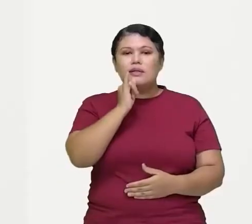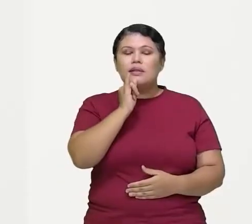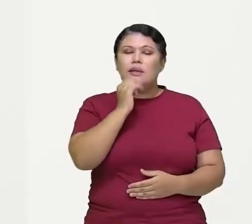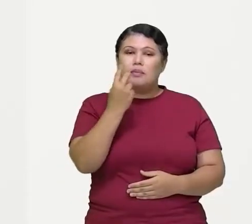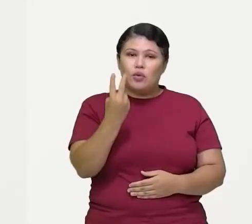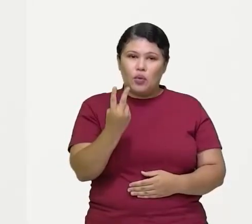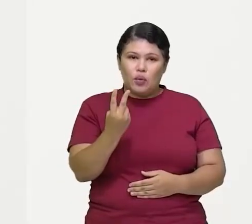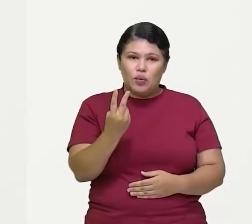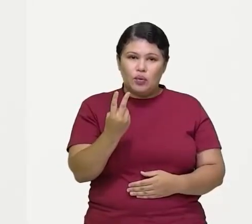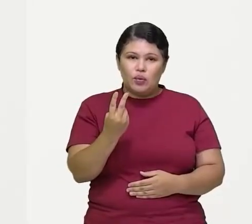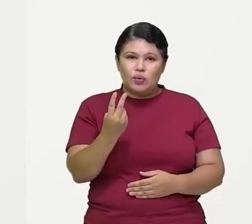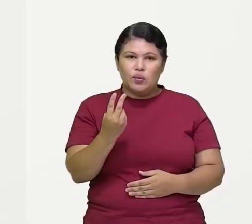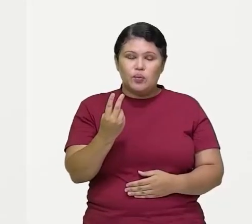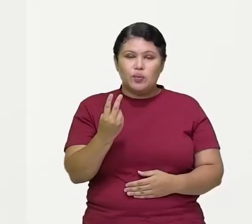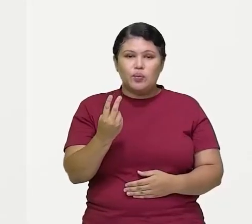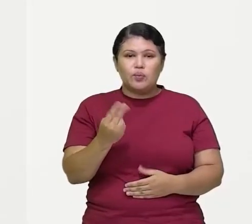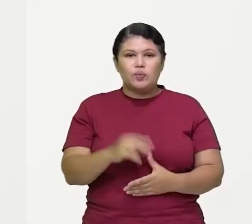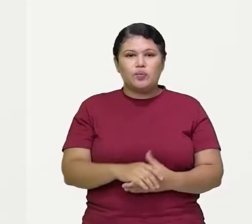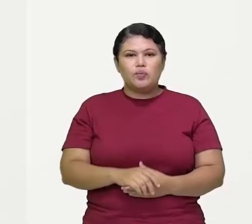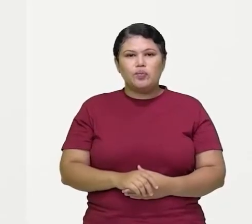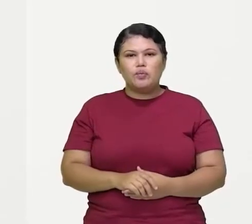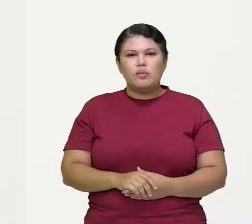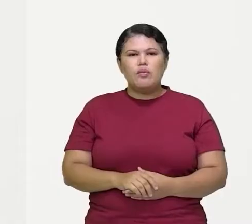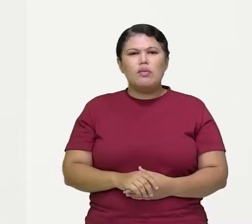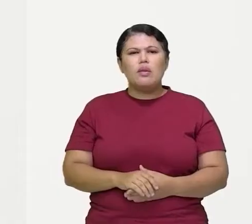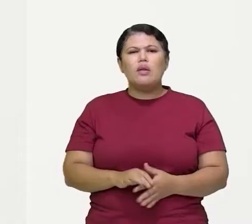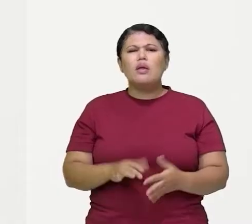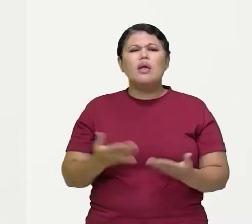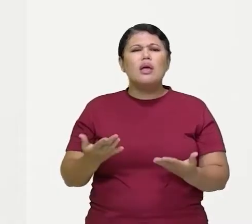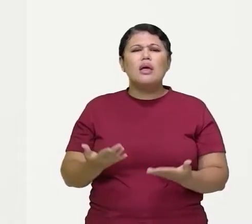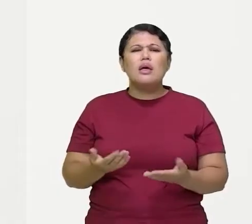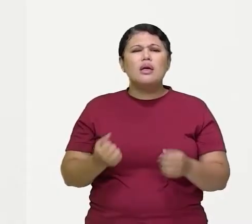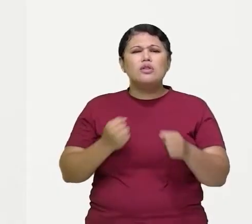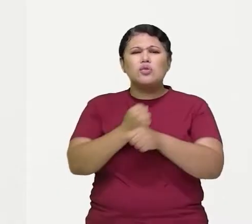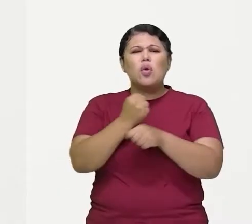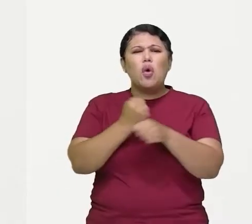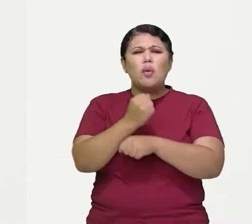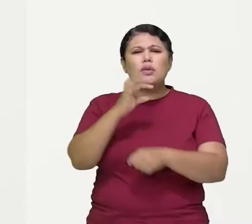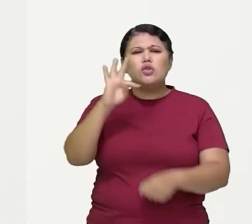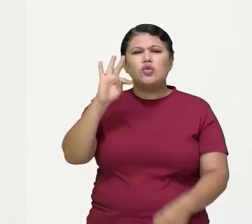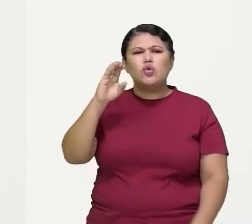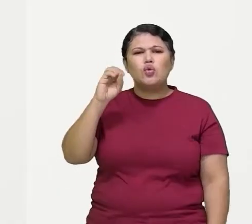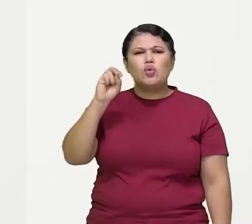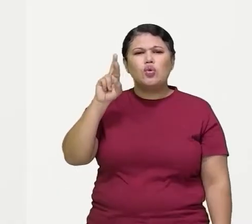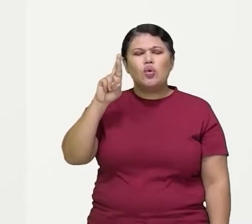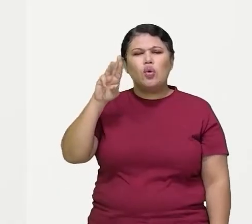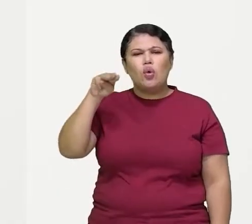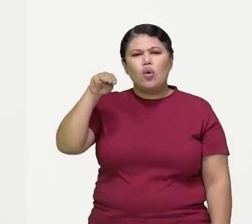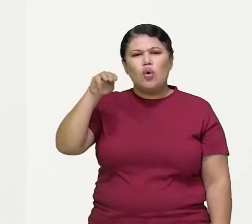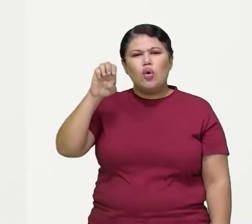Novamente, outra aplicabilidade da reticência. E as obras